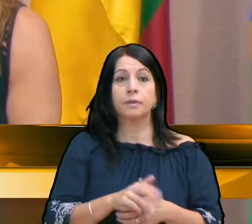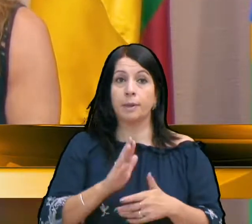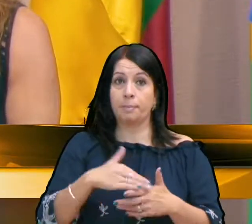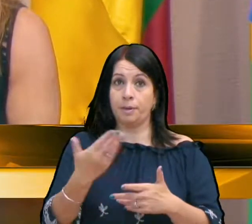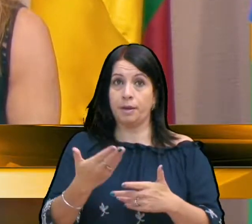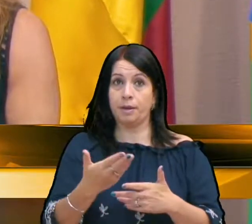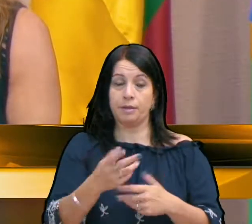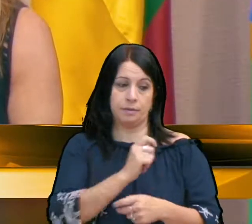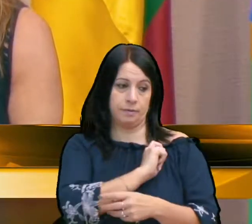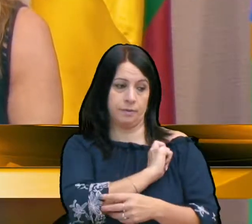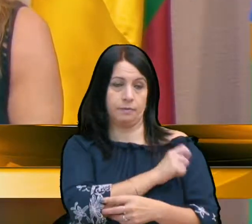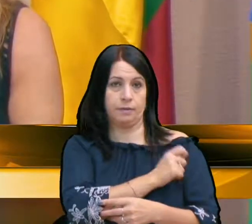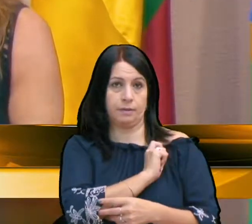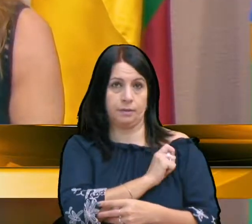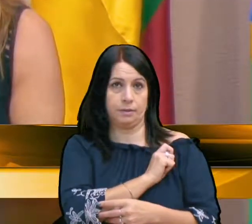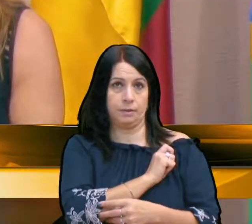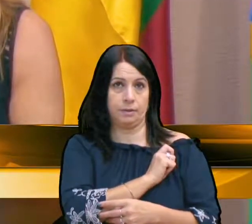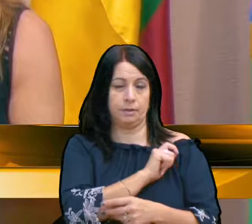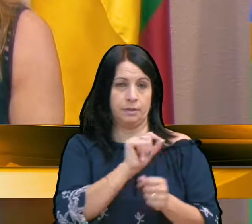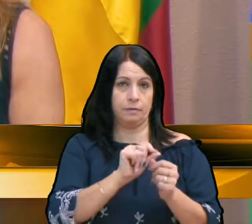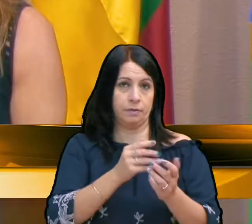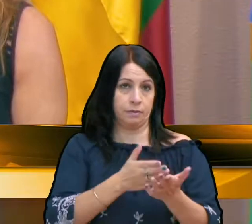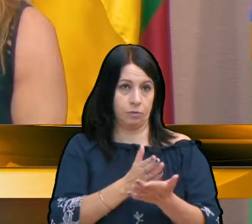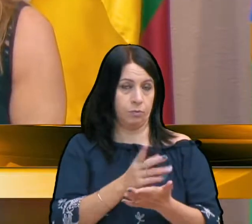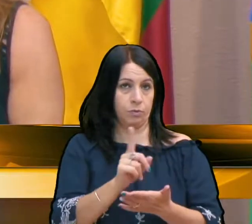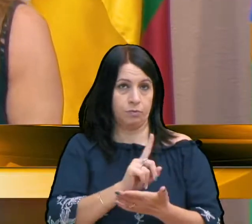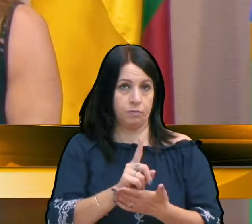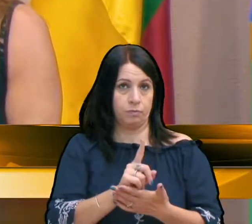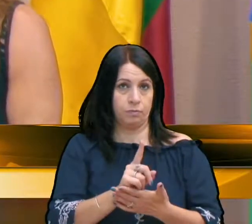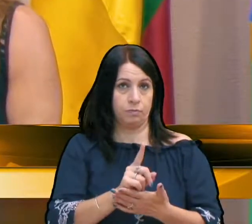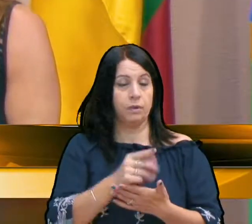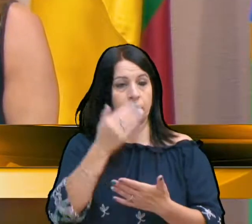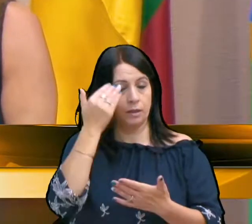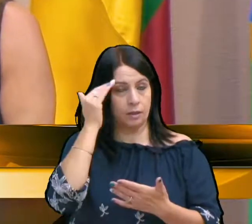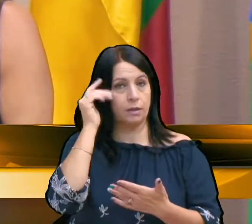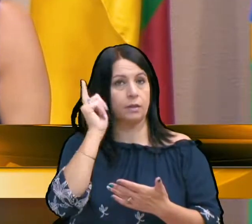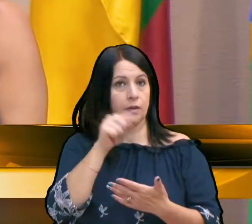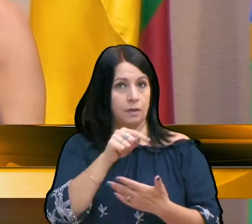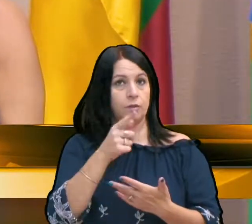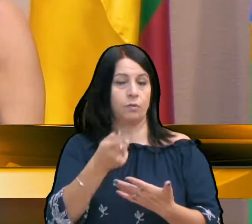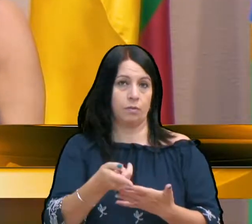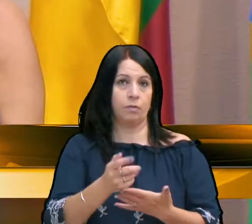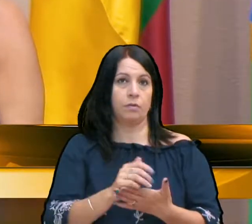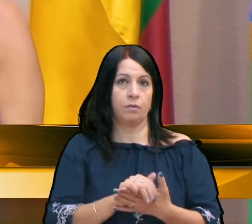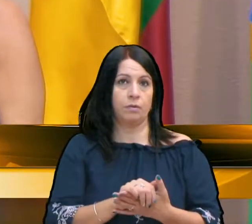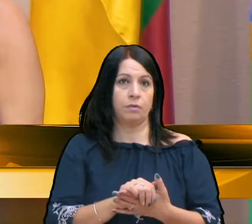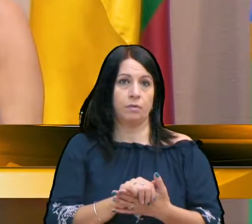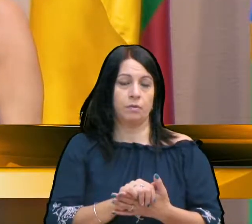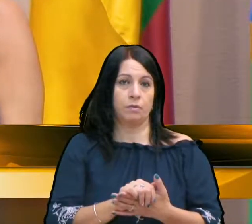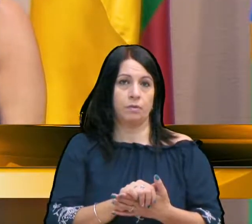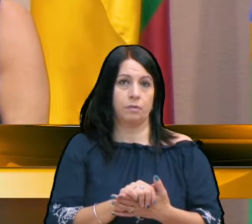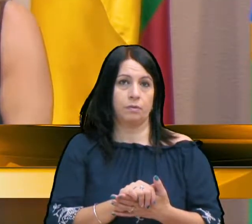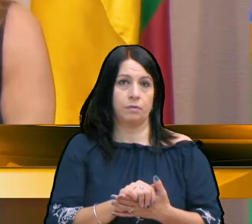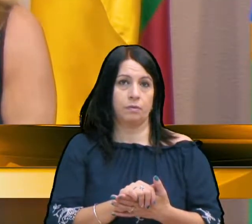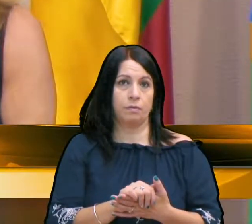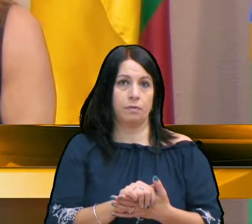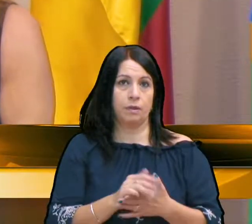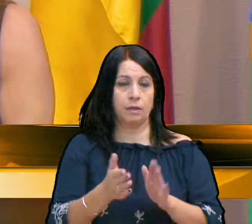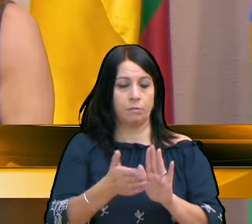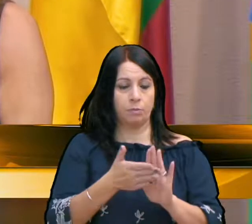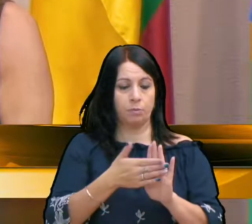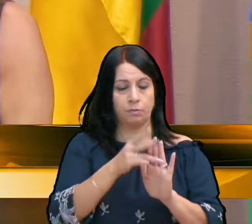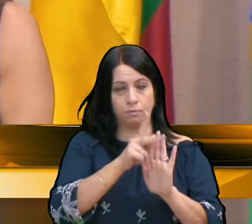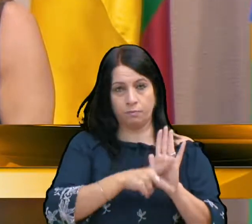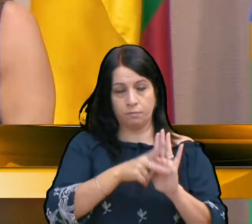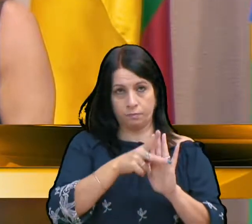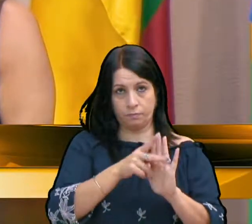disso, fiscalizar se elas estão sendo cumpridas. Entendo que isso cabe, está previsto nesse